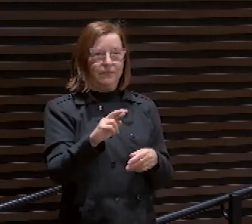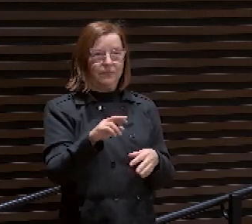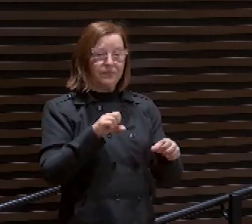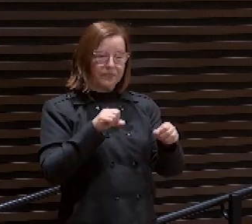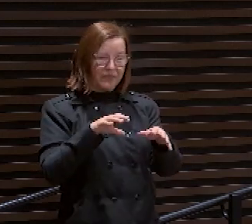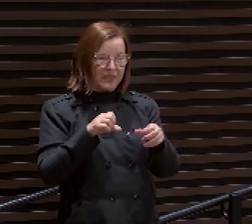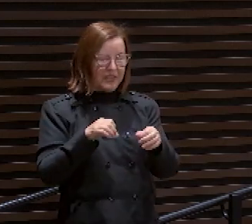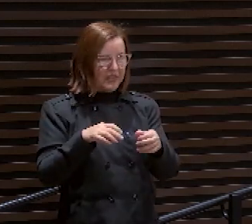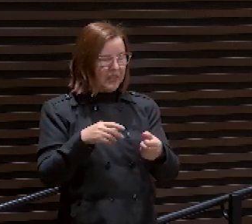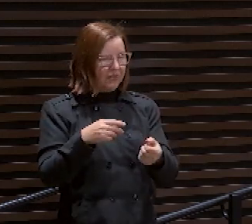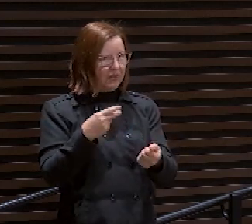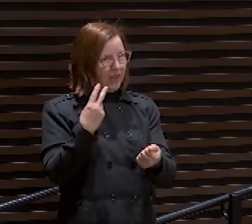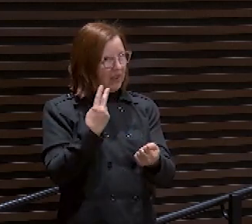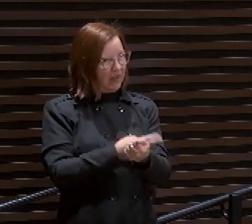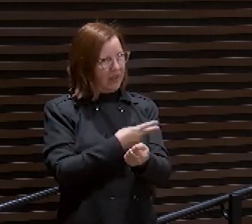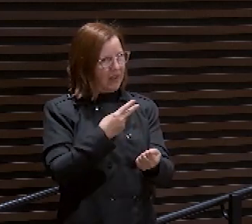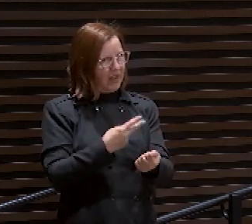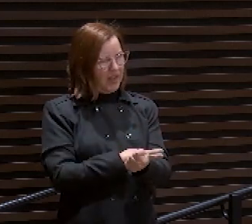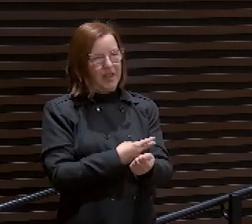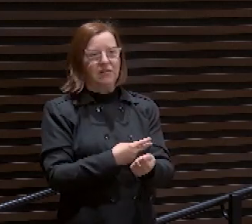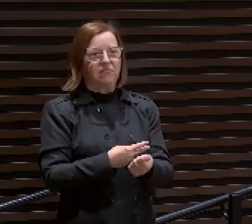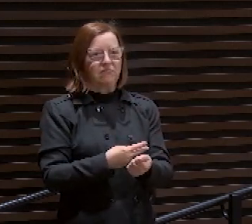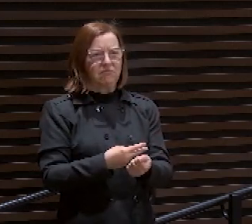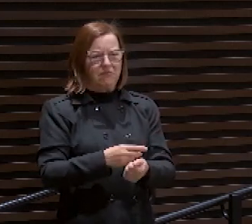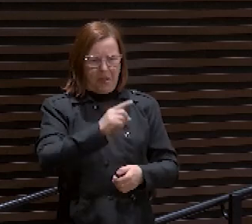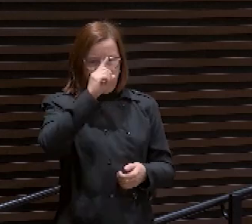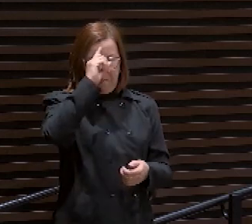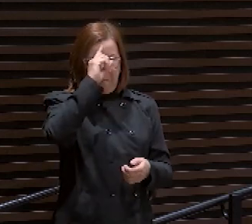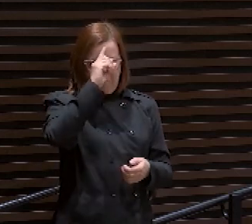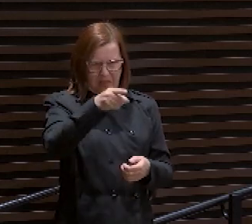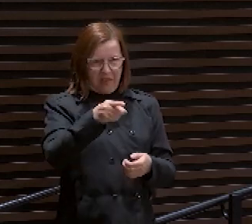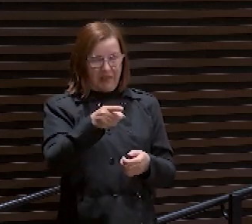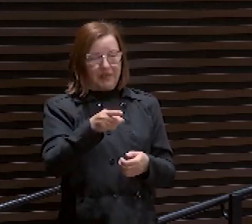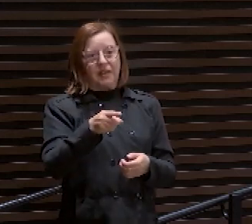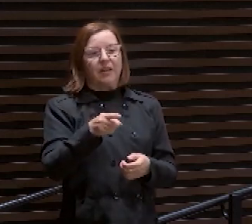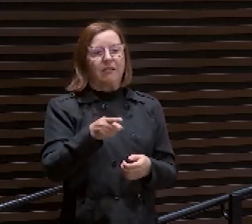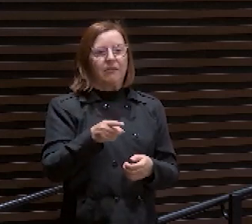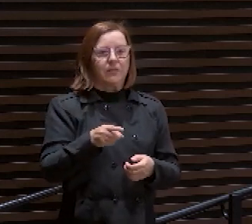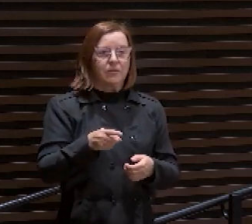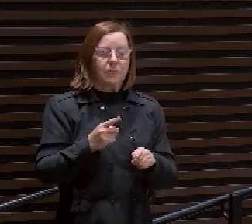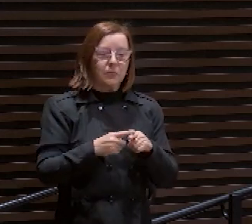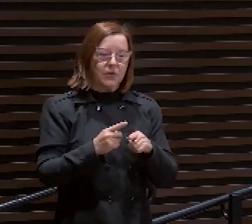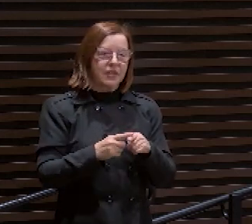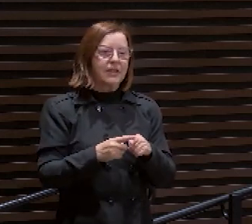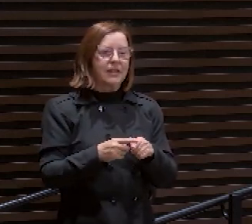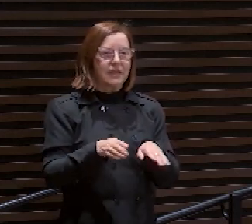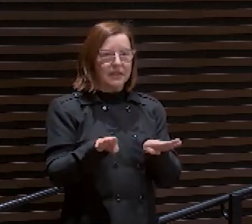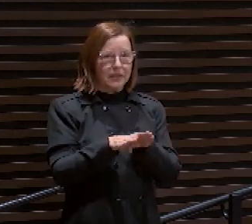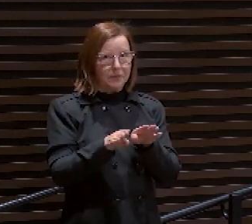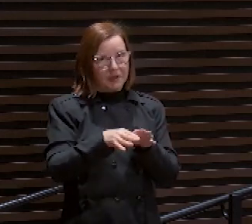de forma errada, impunham aos outros e eles também eram ensinados de forma errada.